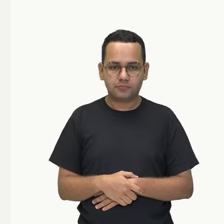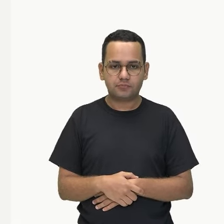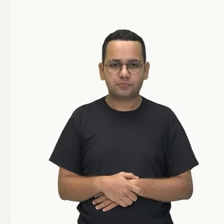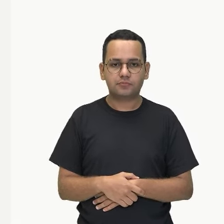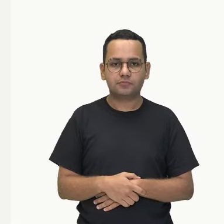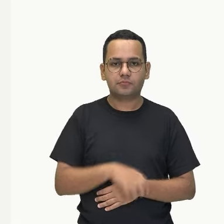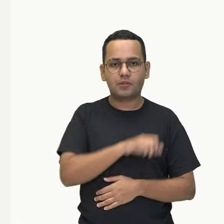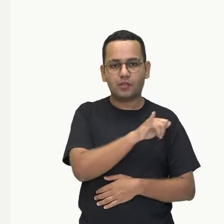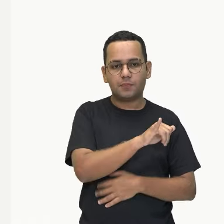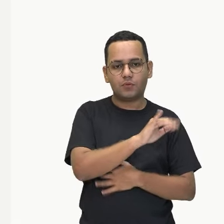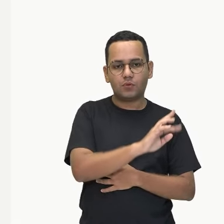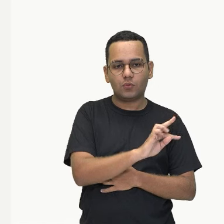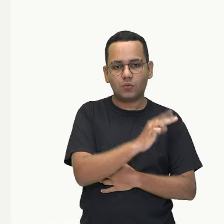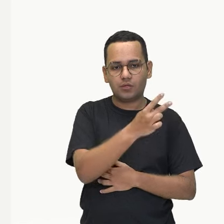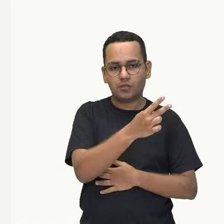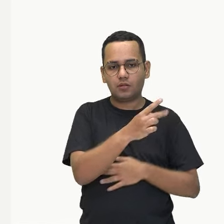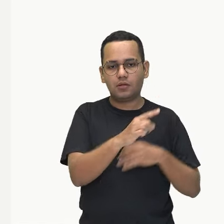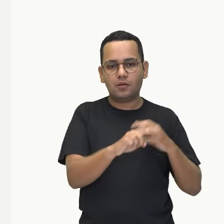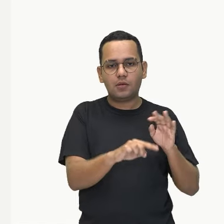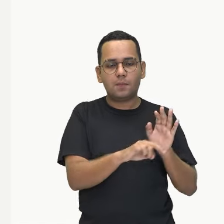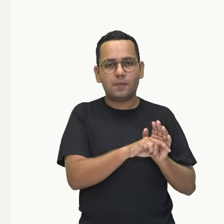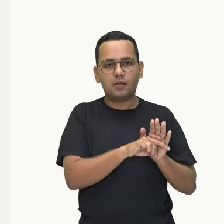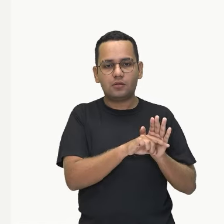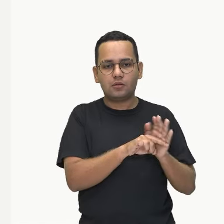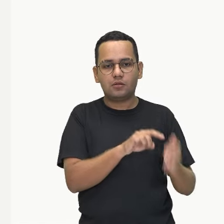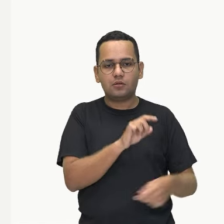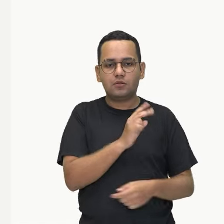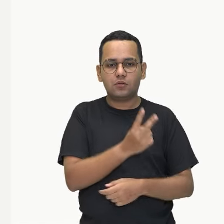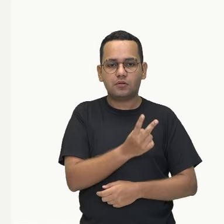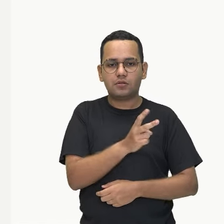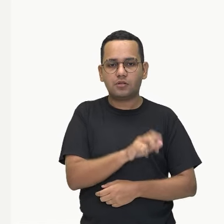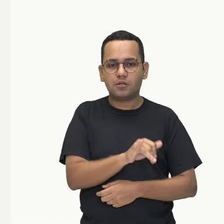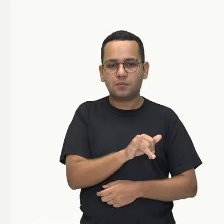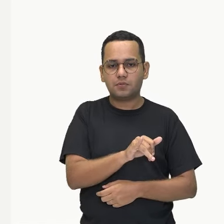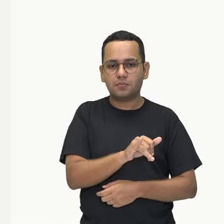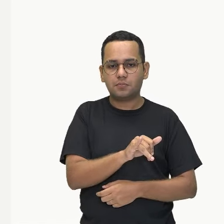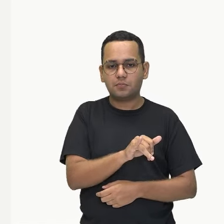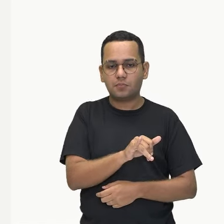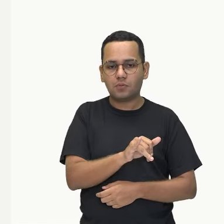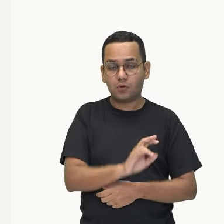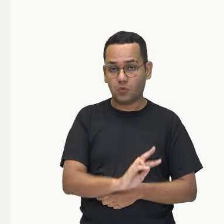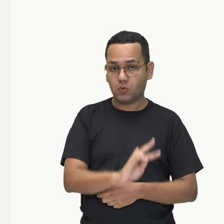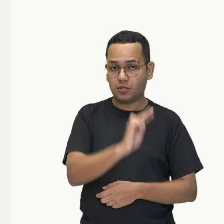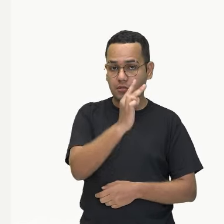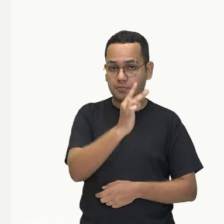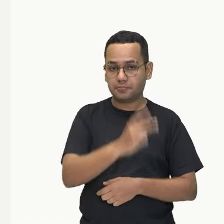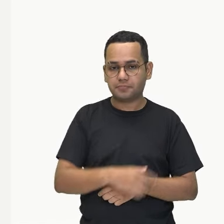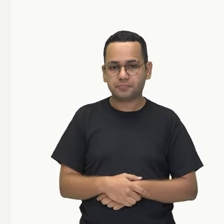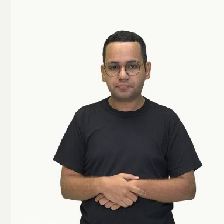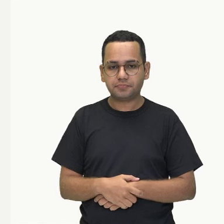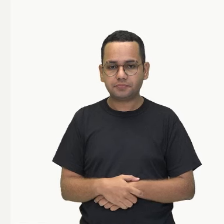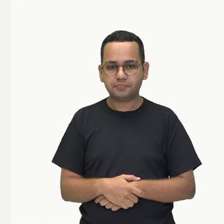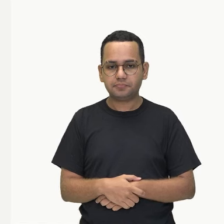ao quadrado menos 2y ao quadrado